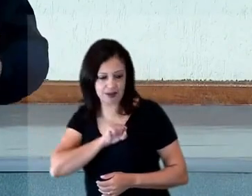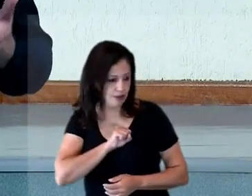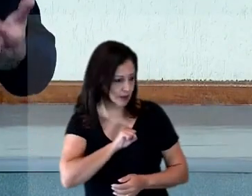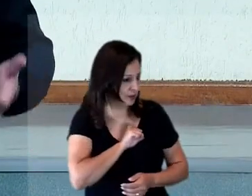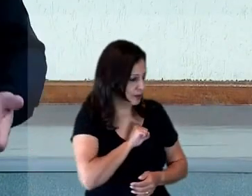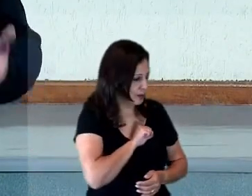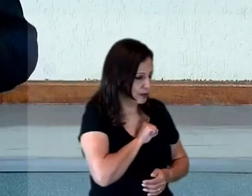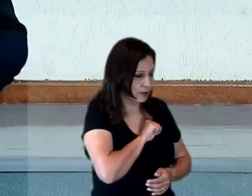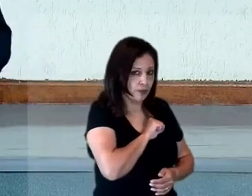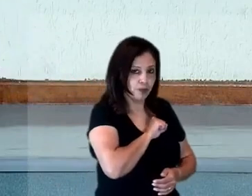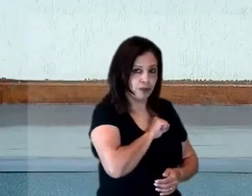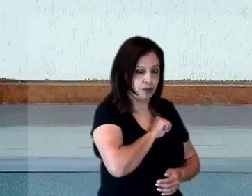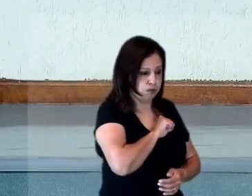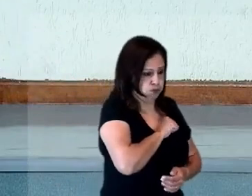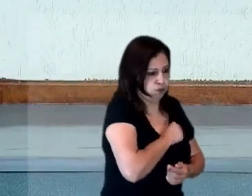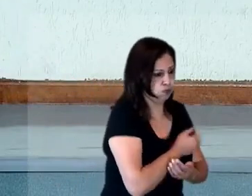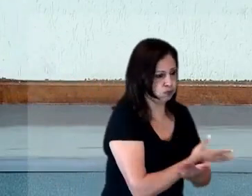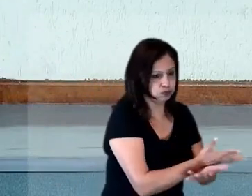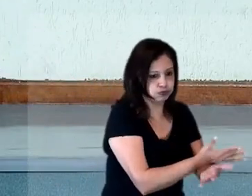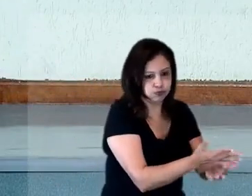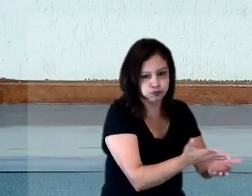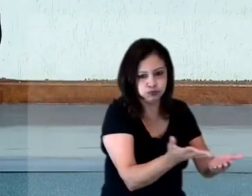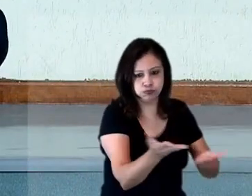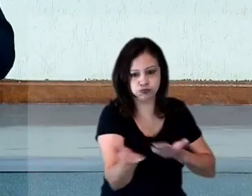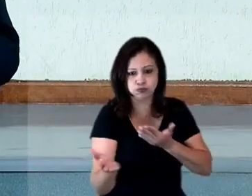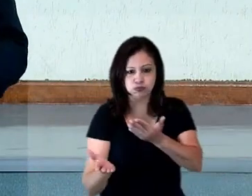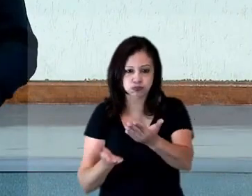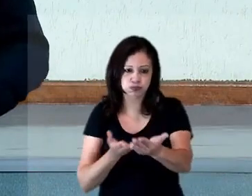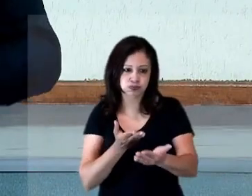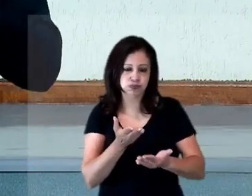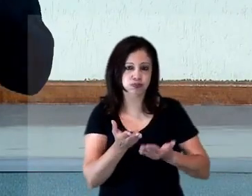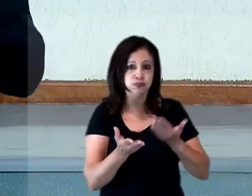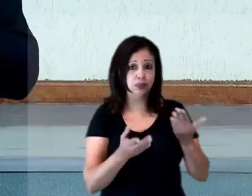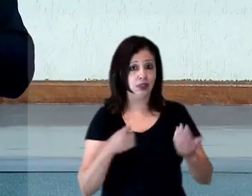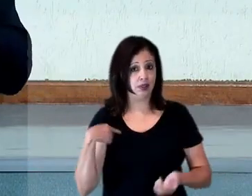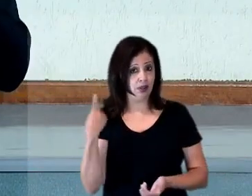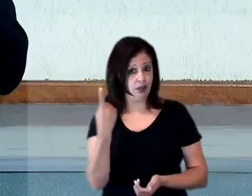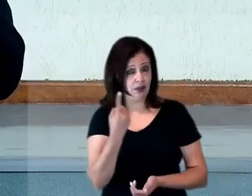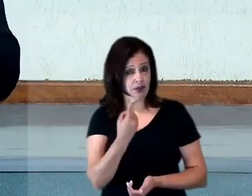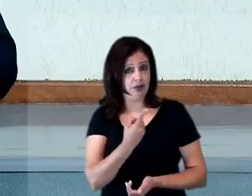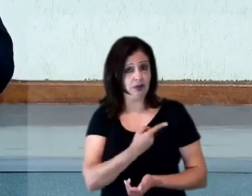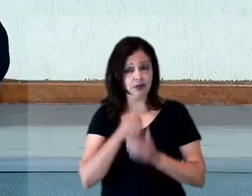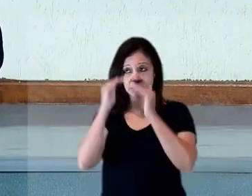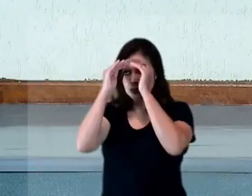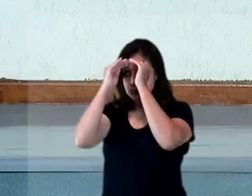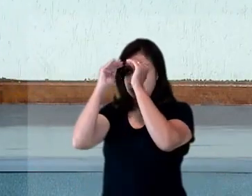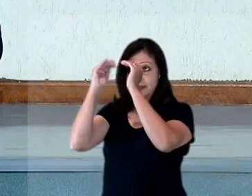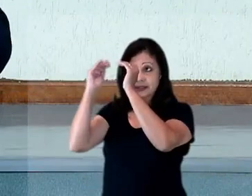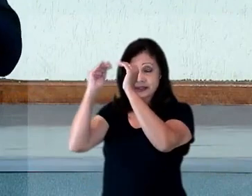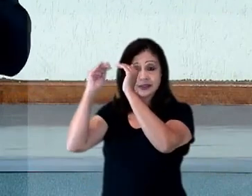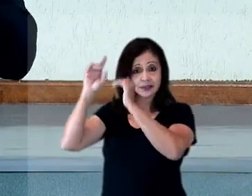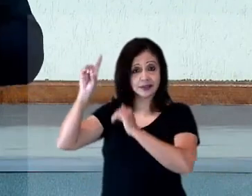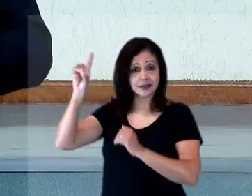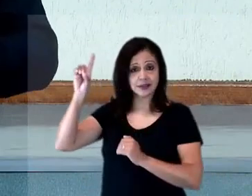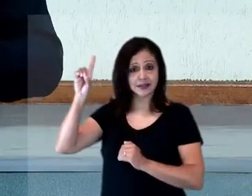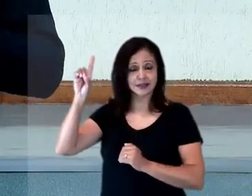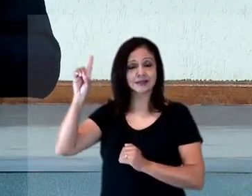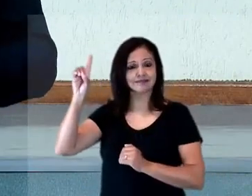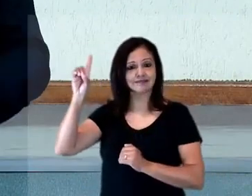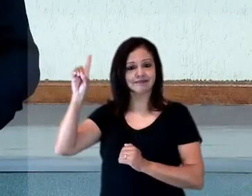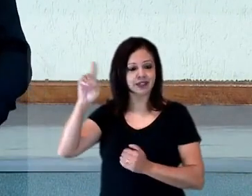o amor que Cristo nos amou, e se nós agirmos assim, todos saberemos e